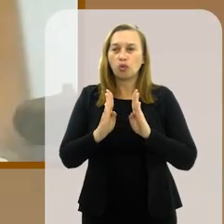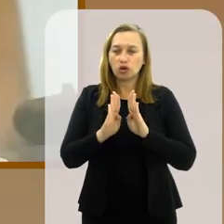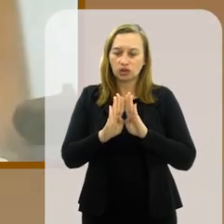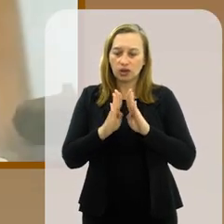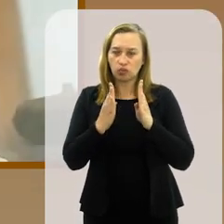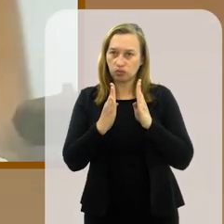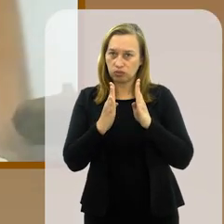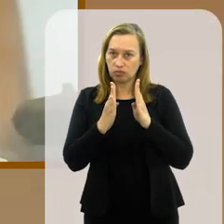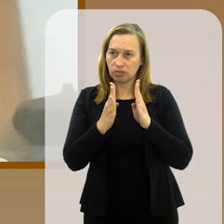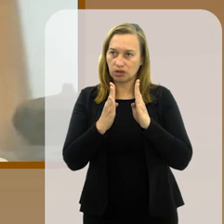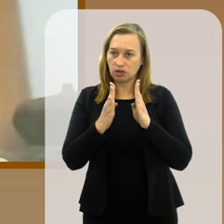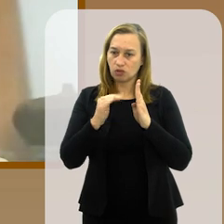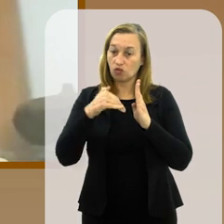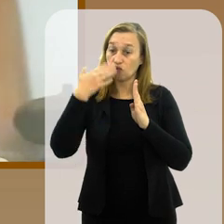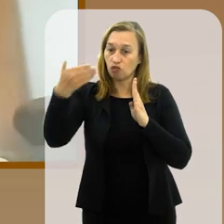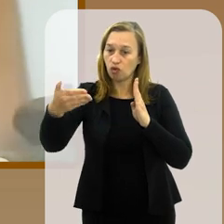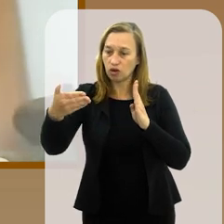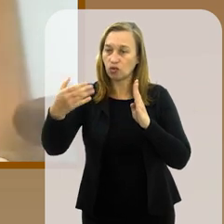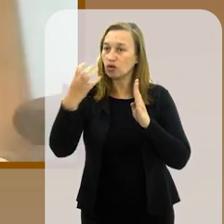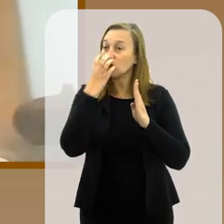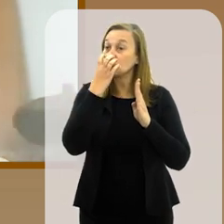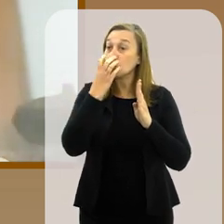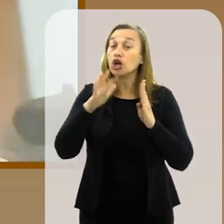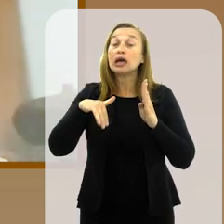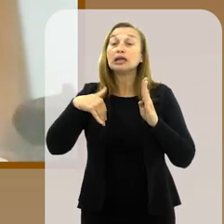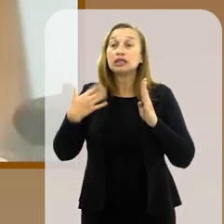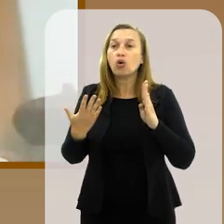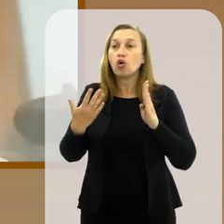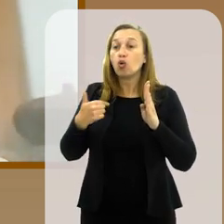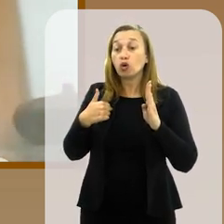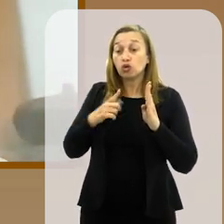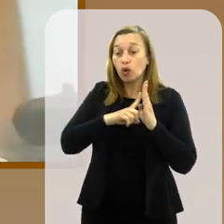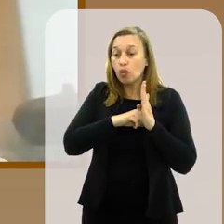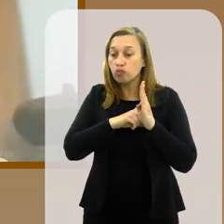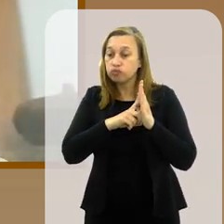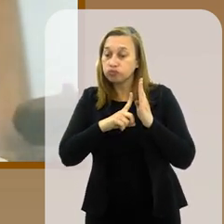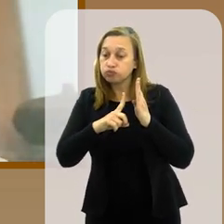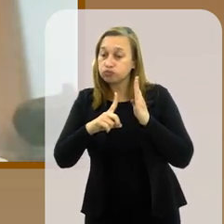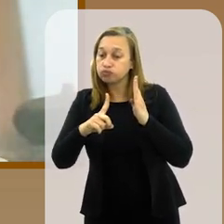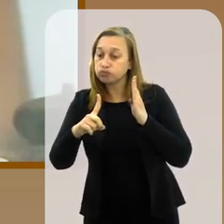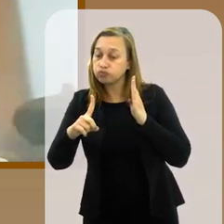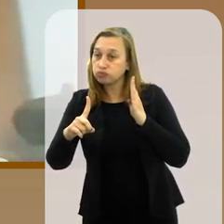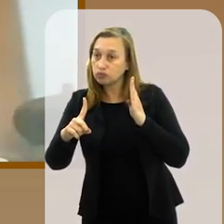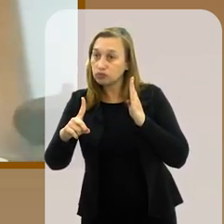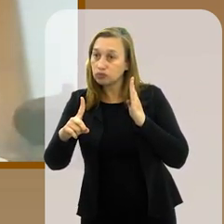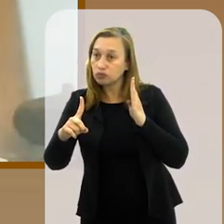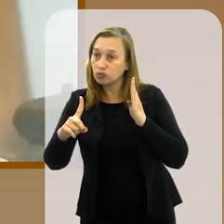portão estava aberto. Aí, quando eu passei por